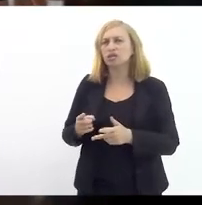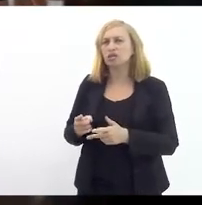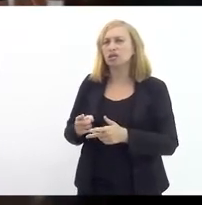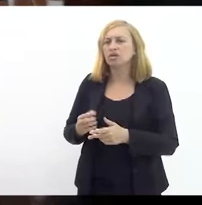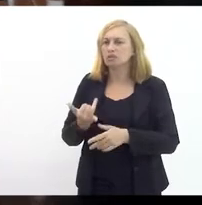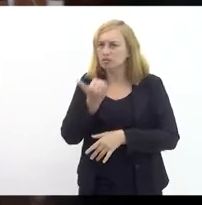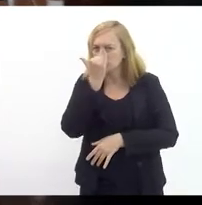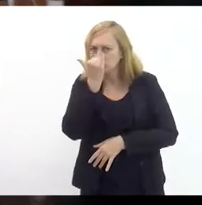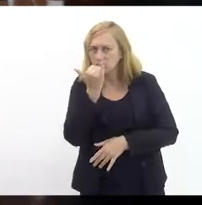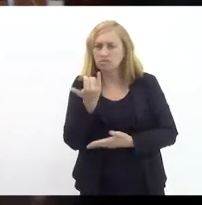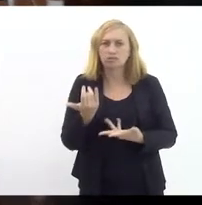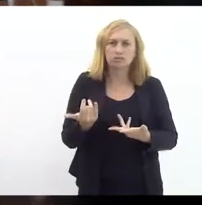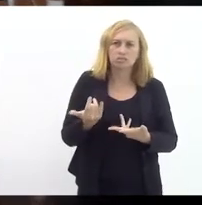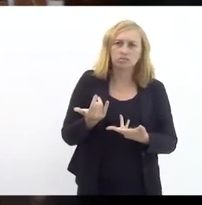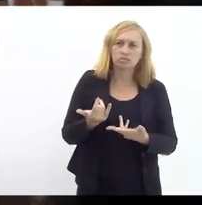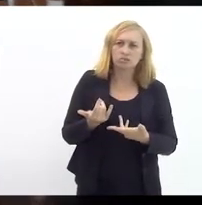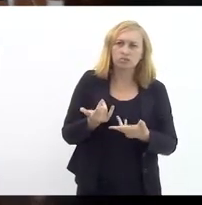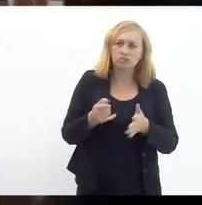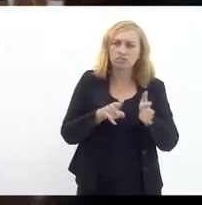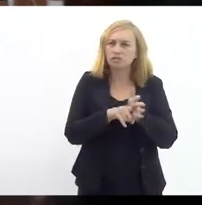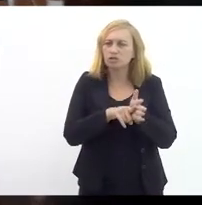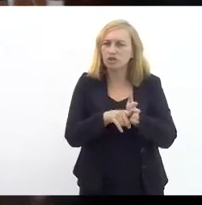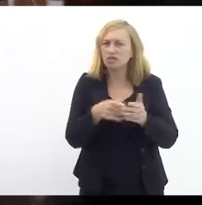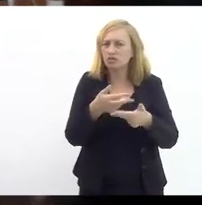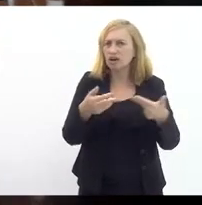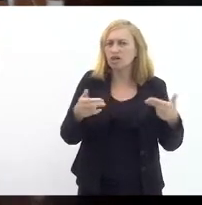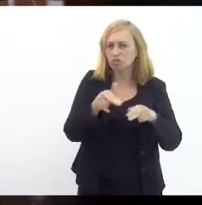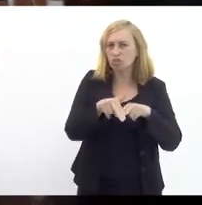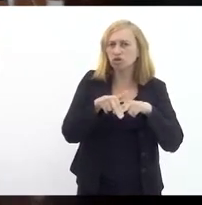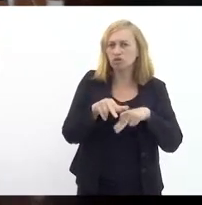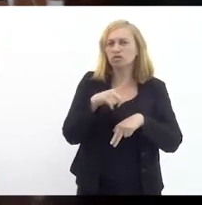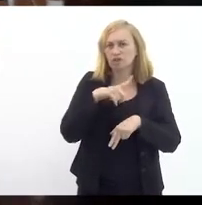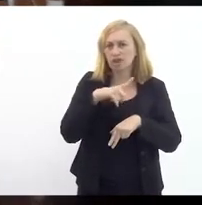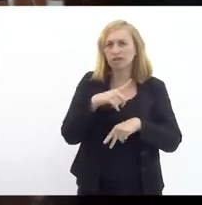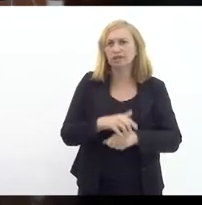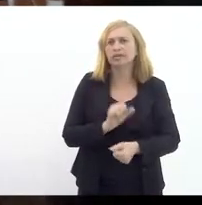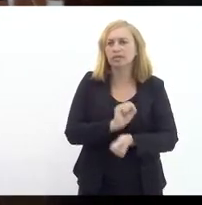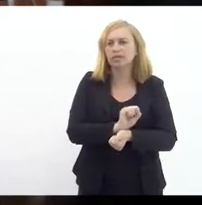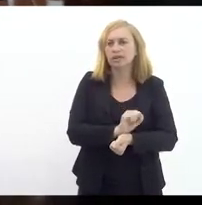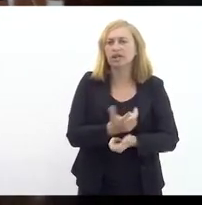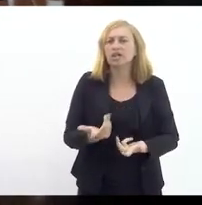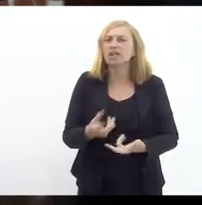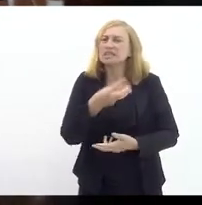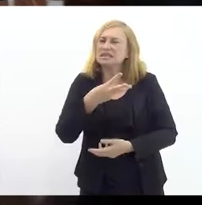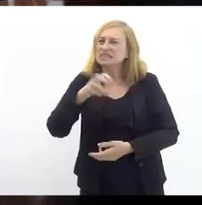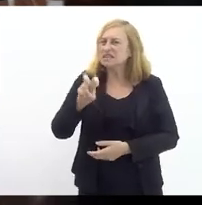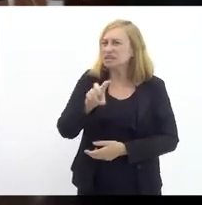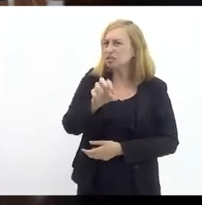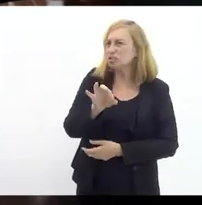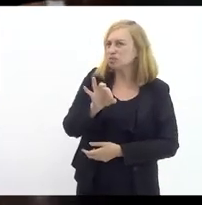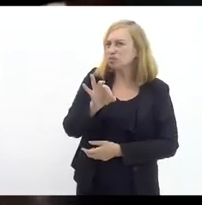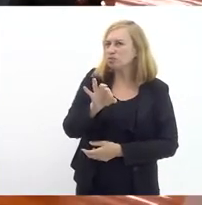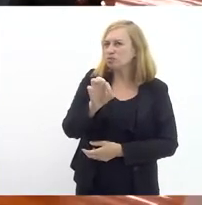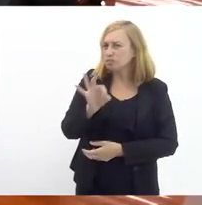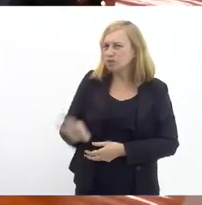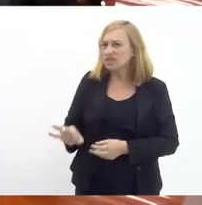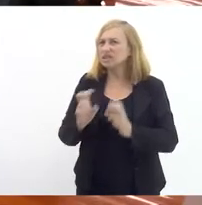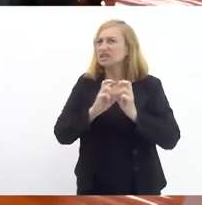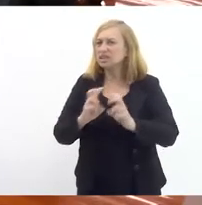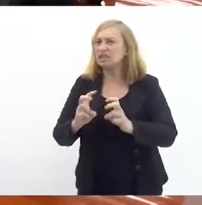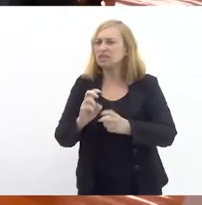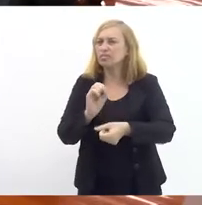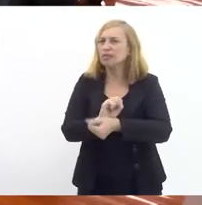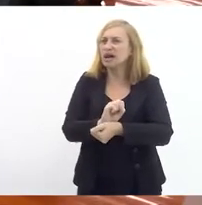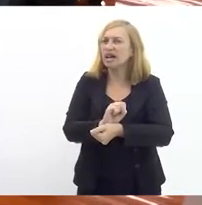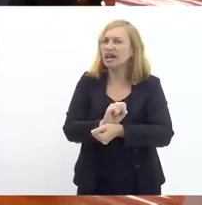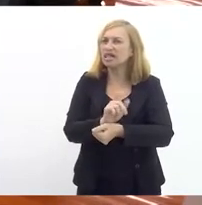por acidente, por perícia, então, por diversos motivos existem. E esses 35% de trens que não estão disponíveis, né?